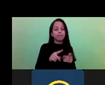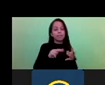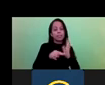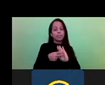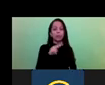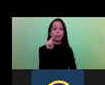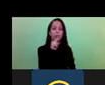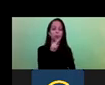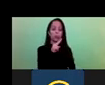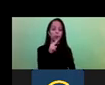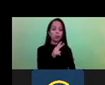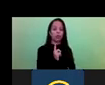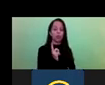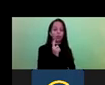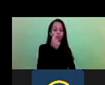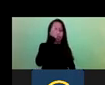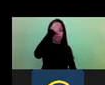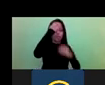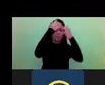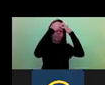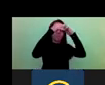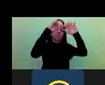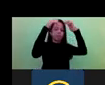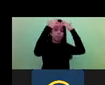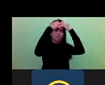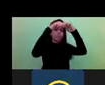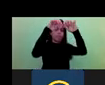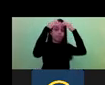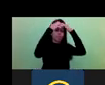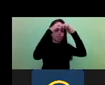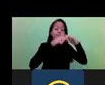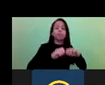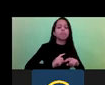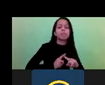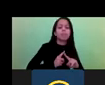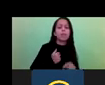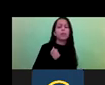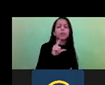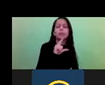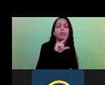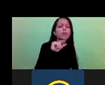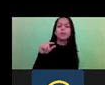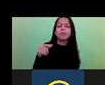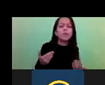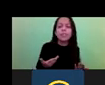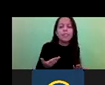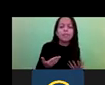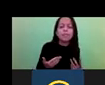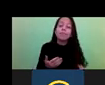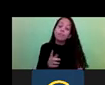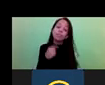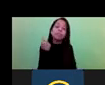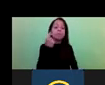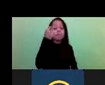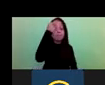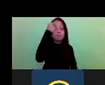de reflexões, e o que eu selecionei aqui para vocês é para a gente refletir um